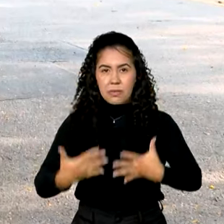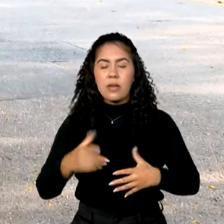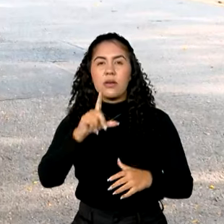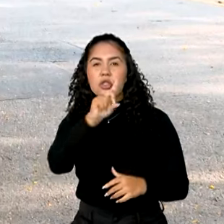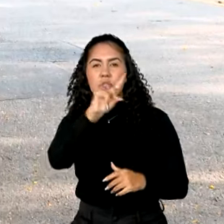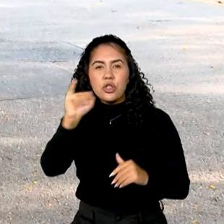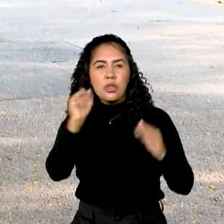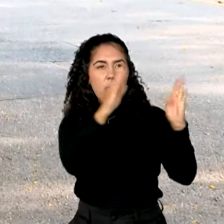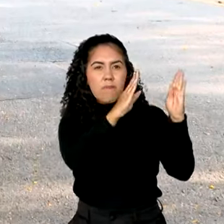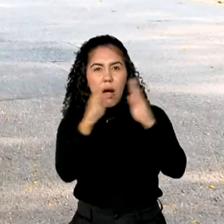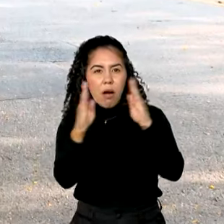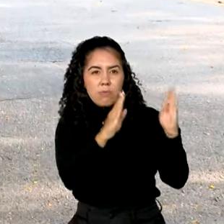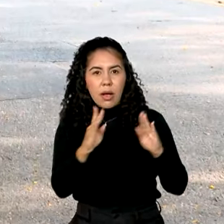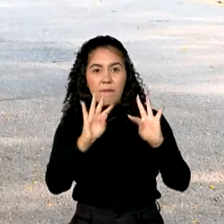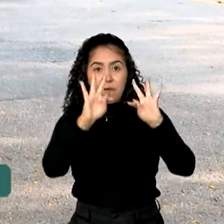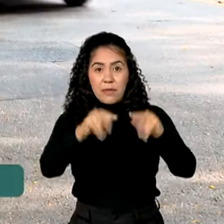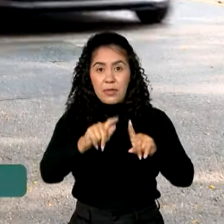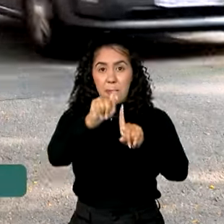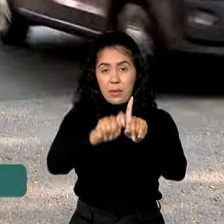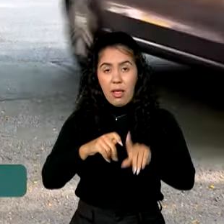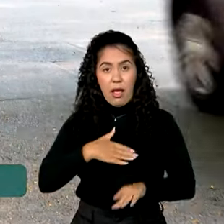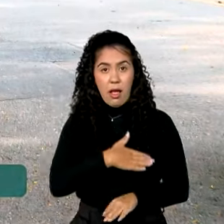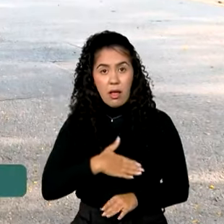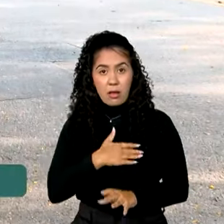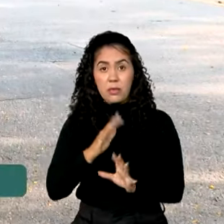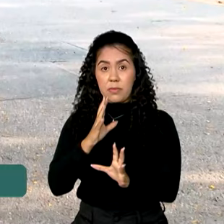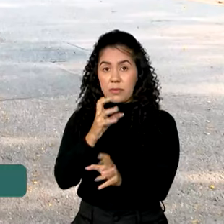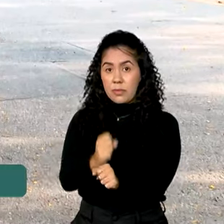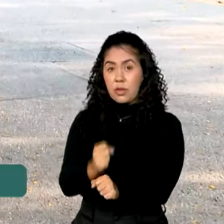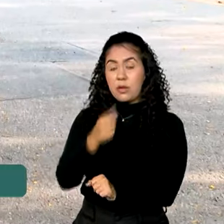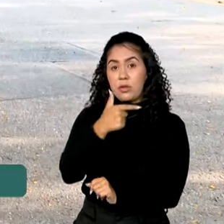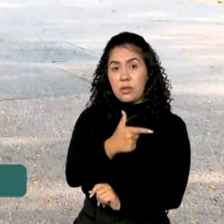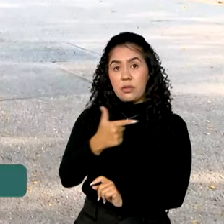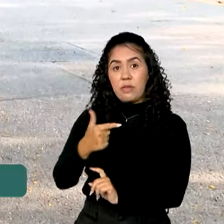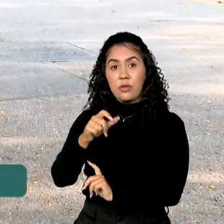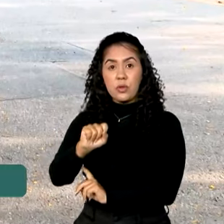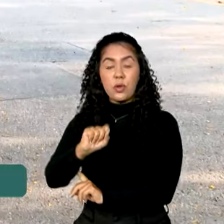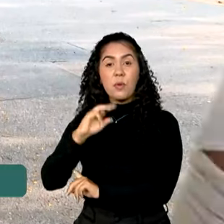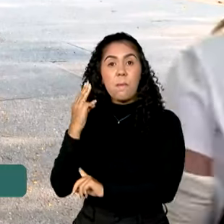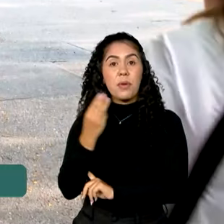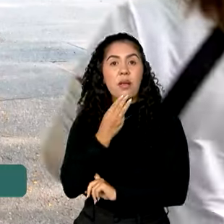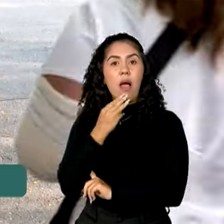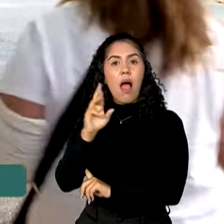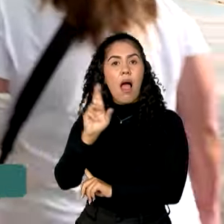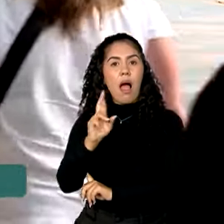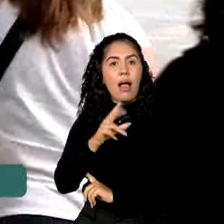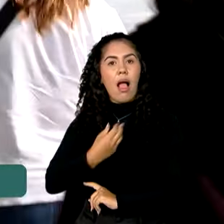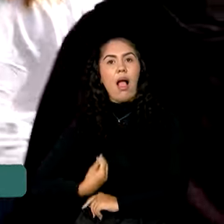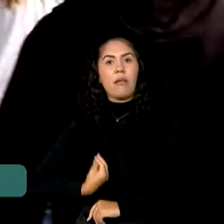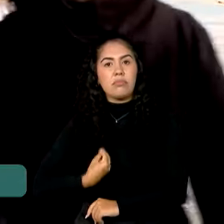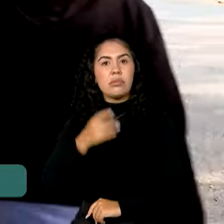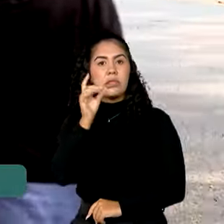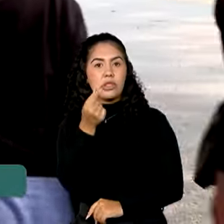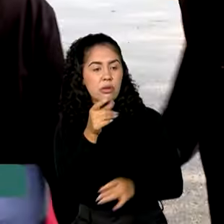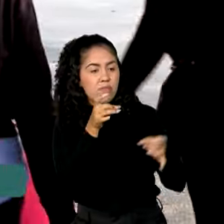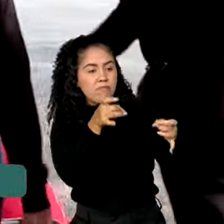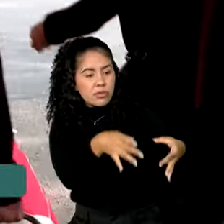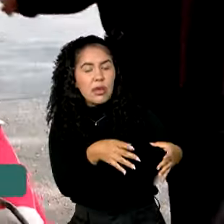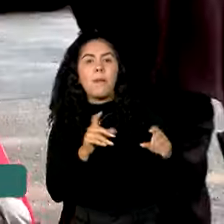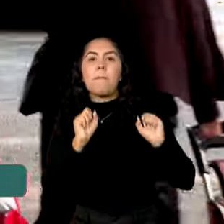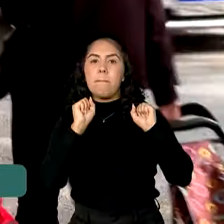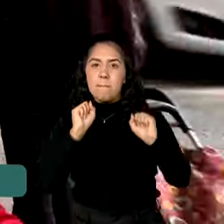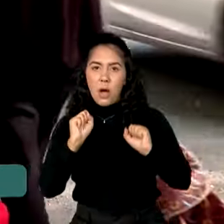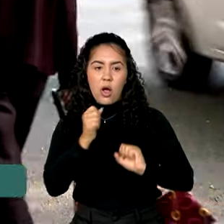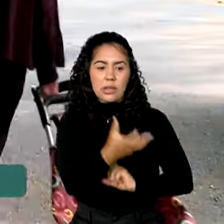ter encerrado em agosto, 228,6 milhões de reais ainda estão disponíveis e podem ser sacados até o